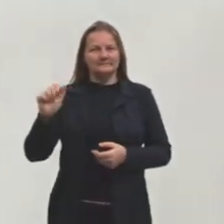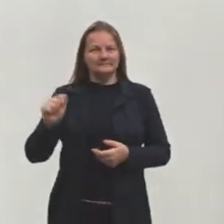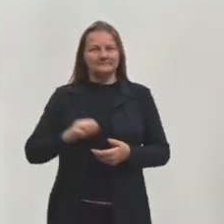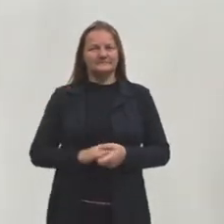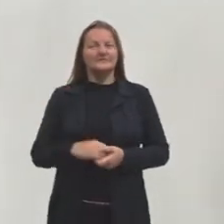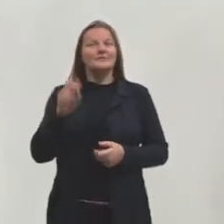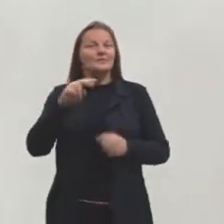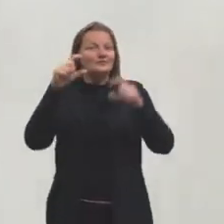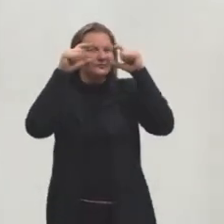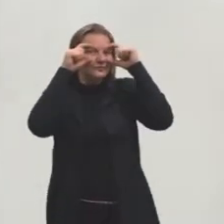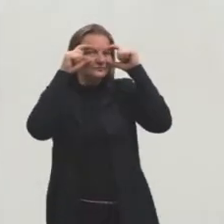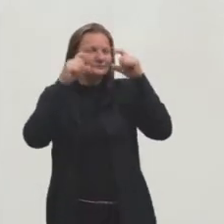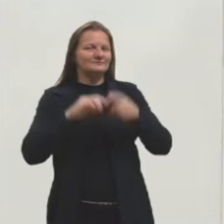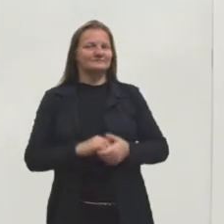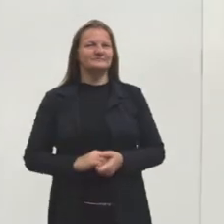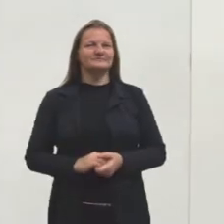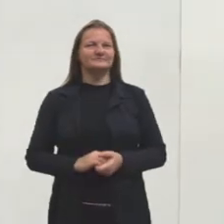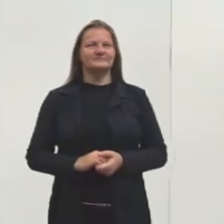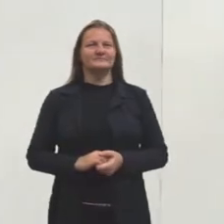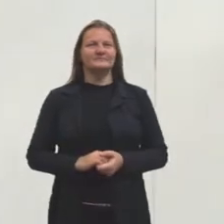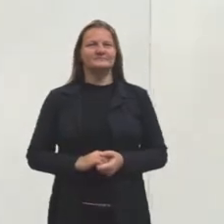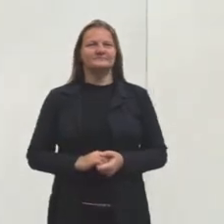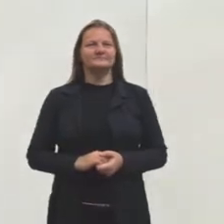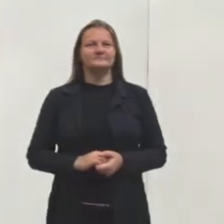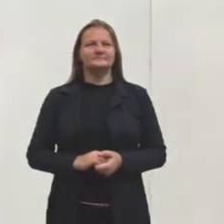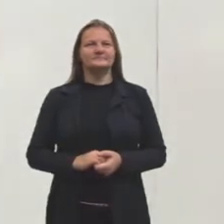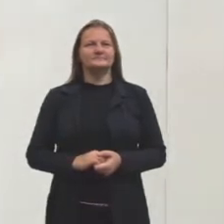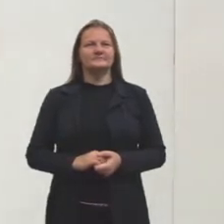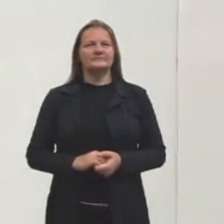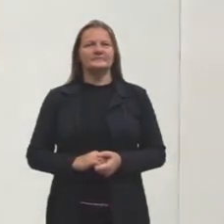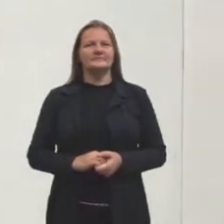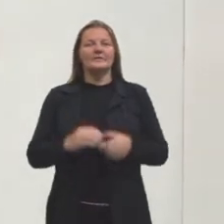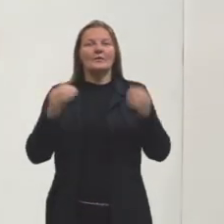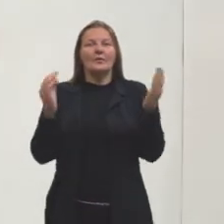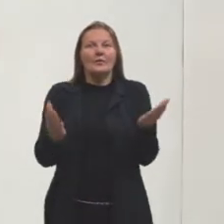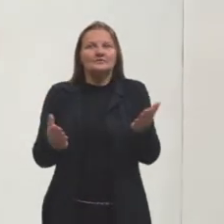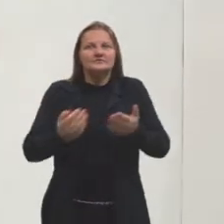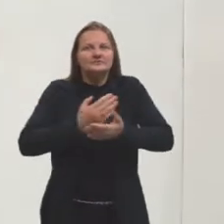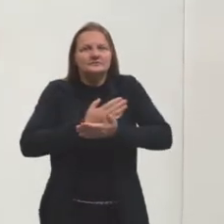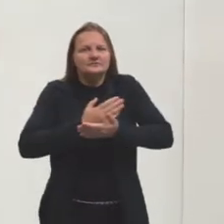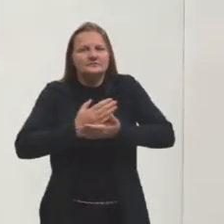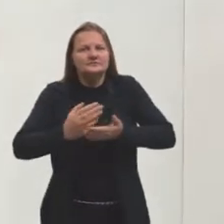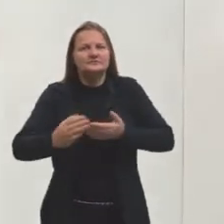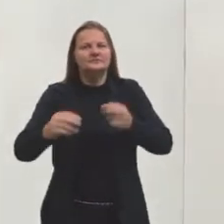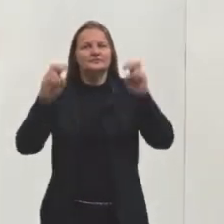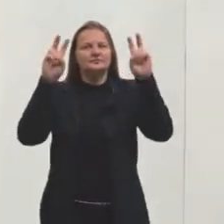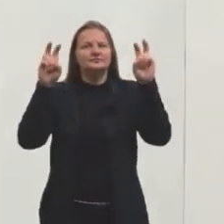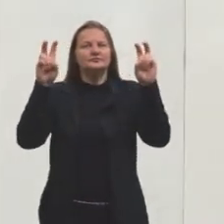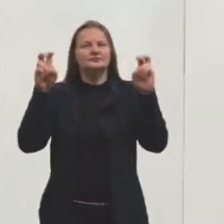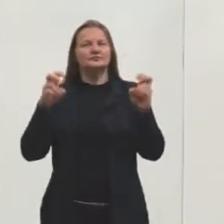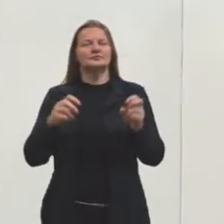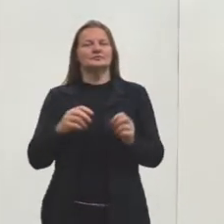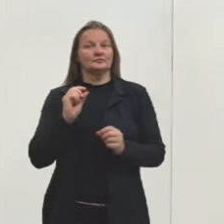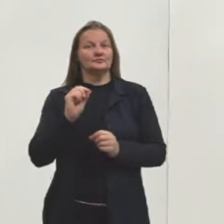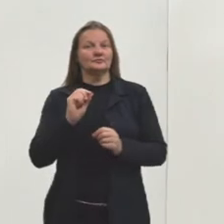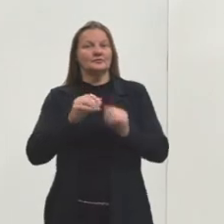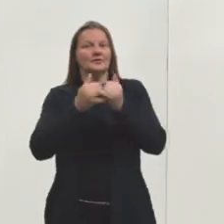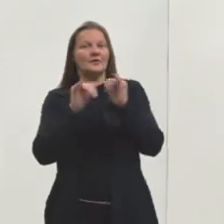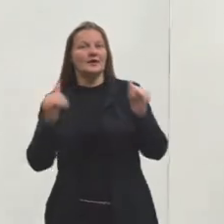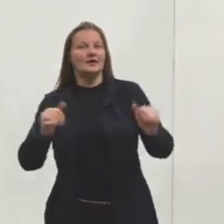usa o óculos bom então hoje a gente tá entrando no nosso tópico de eletromagnetismo